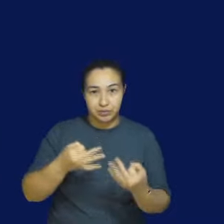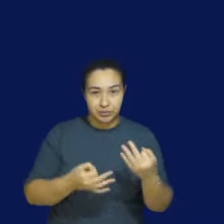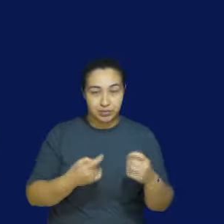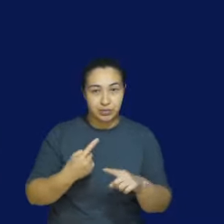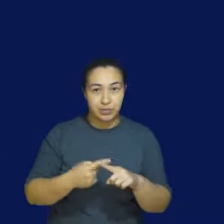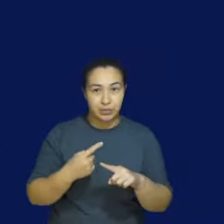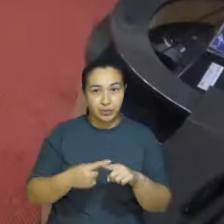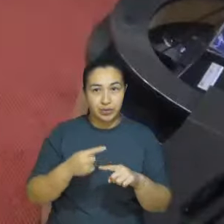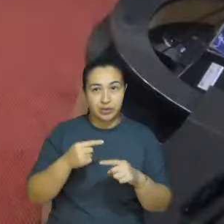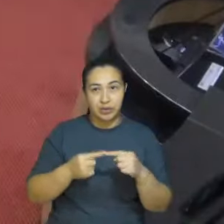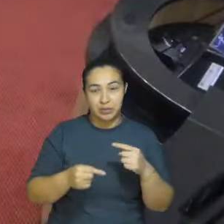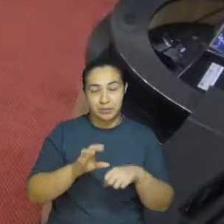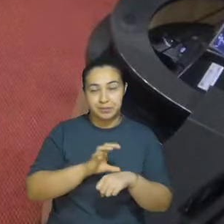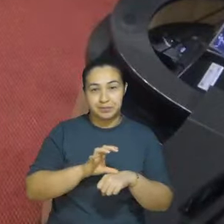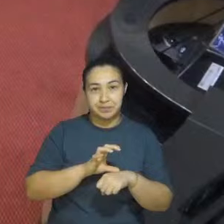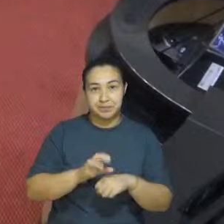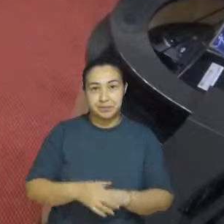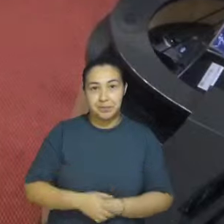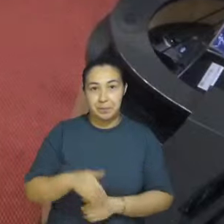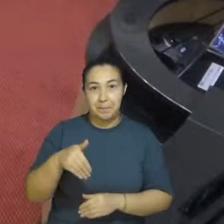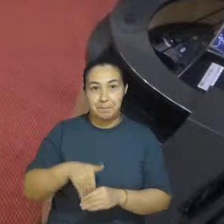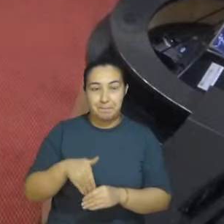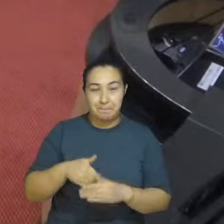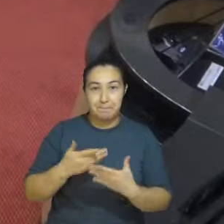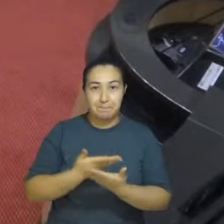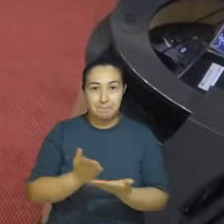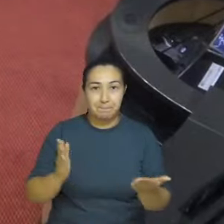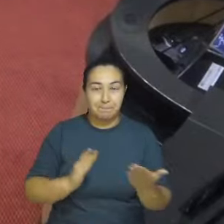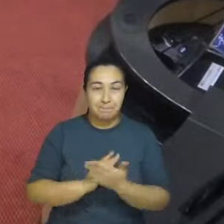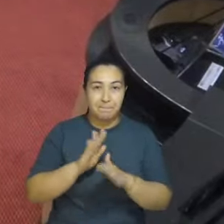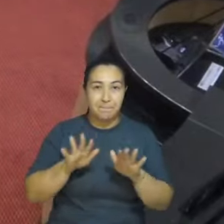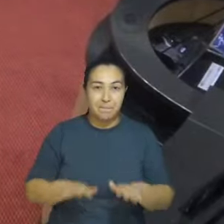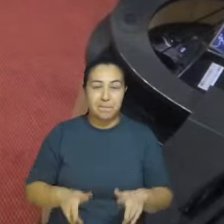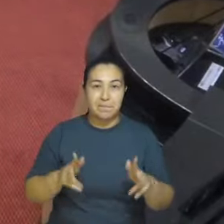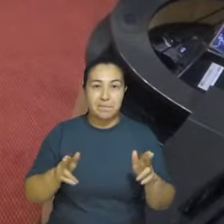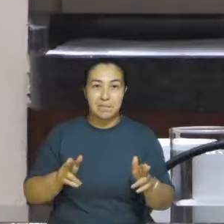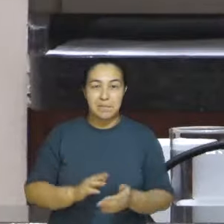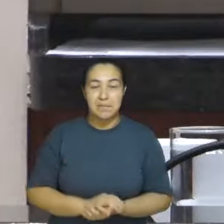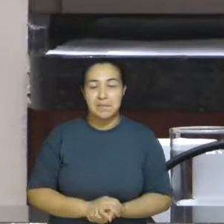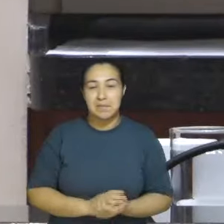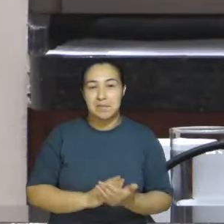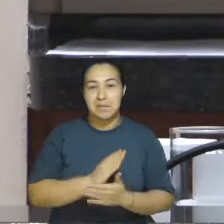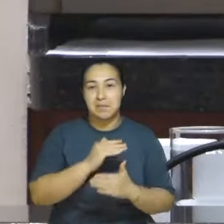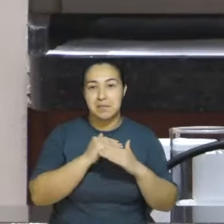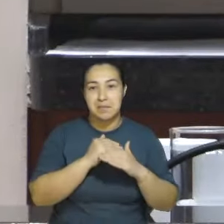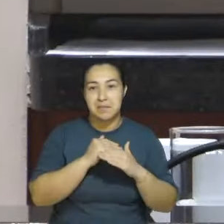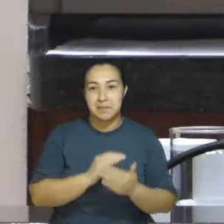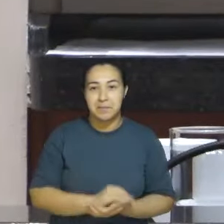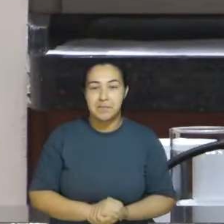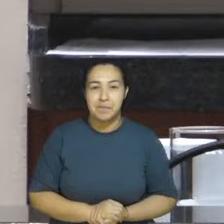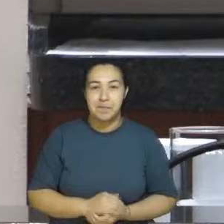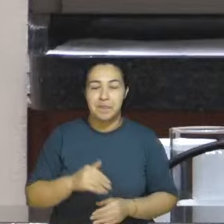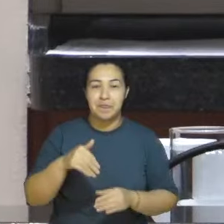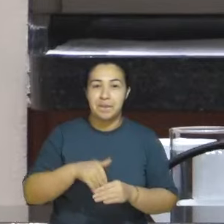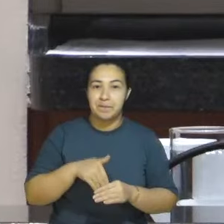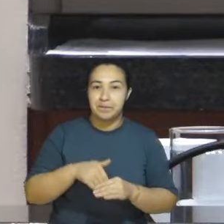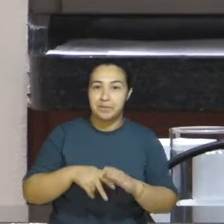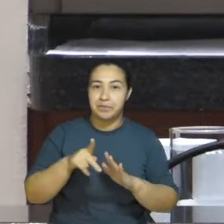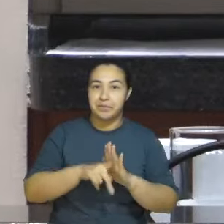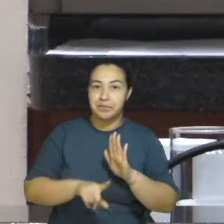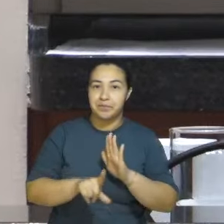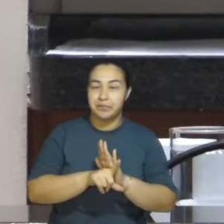inconstitucionalidade. Em votação. Deputados que aprovam, permaneçam como se encontram. aprovado por unanimidade, em votação da redação final do